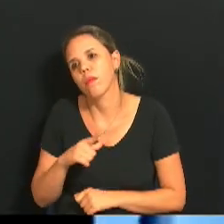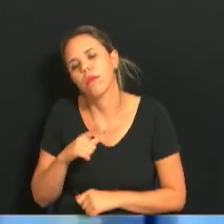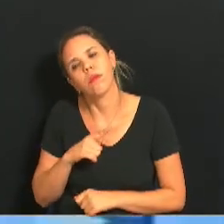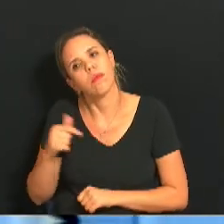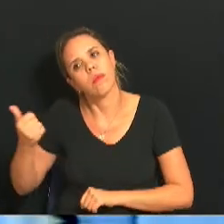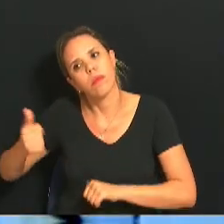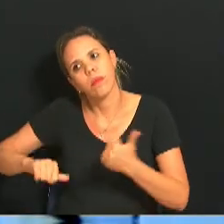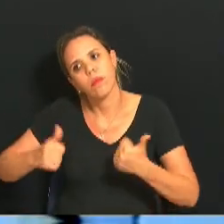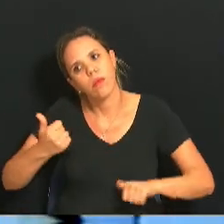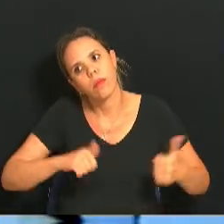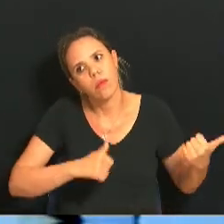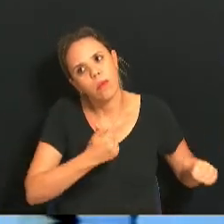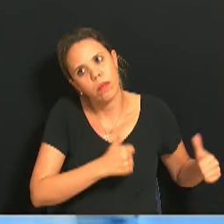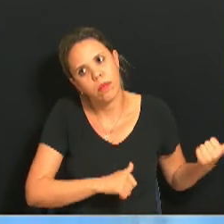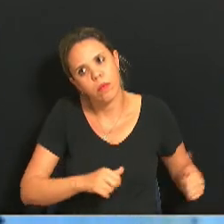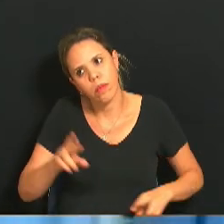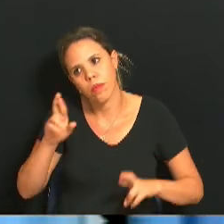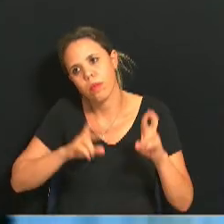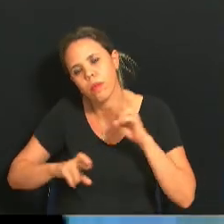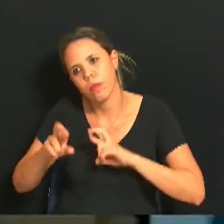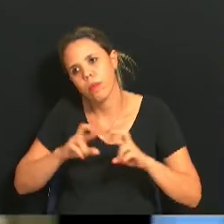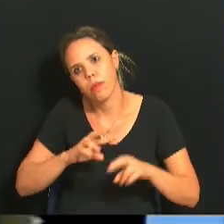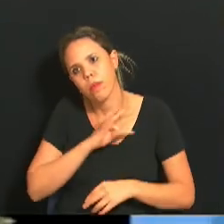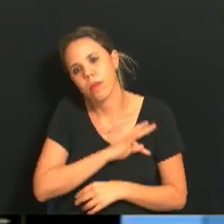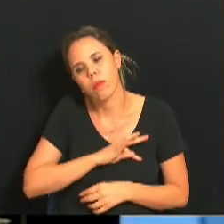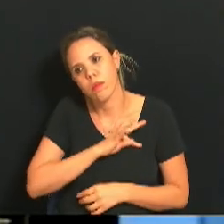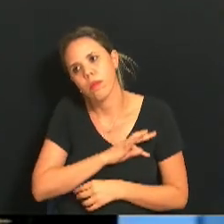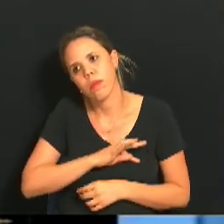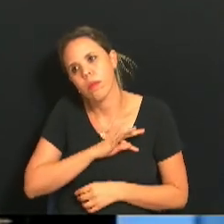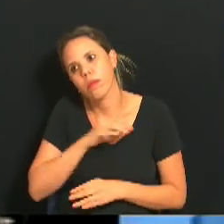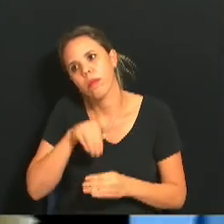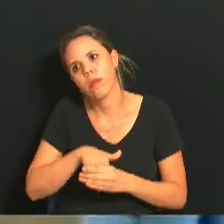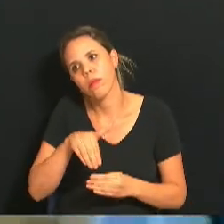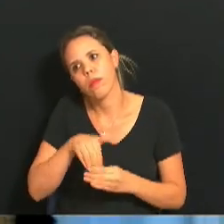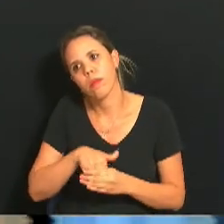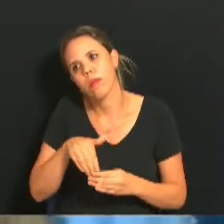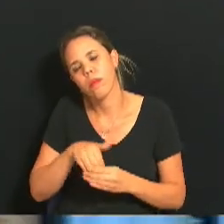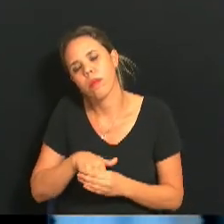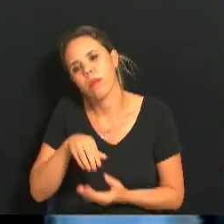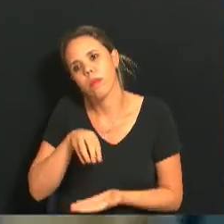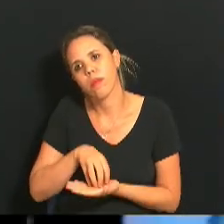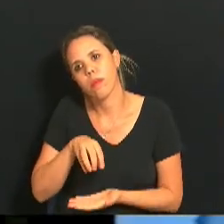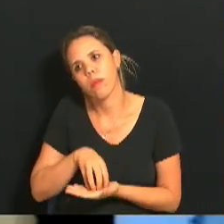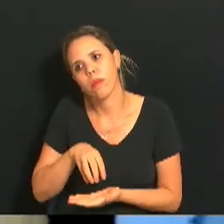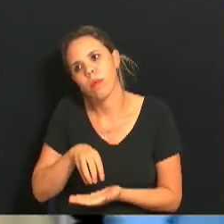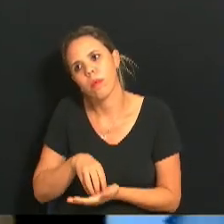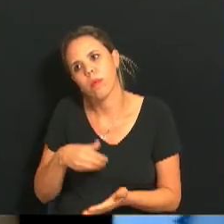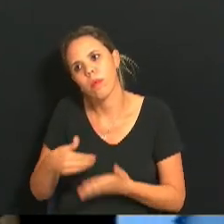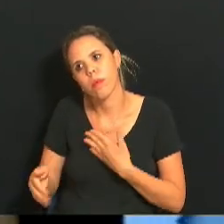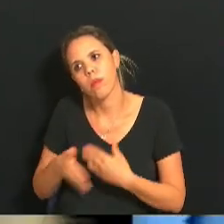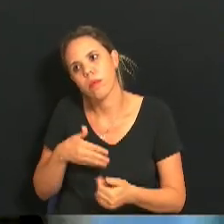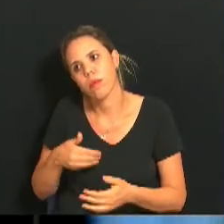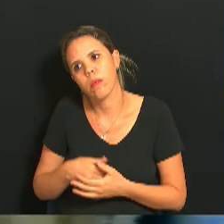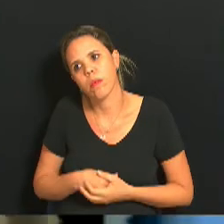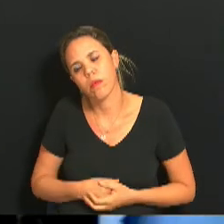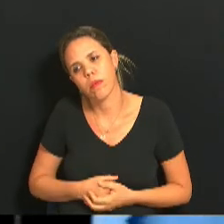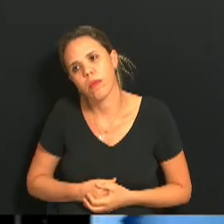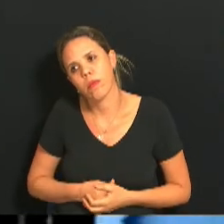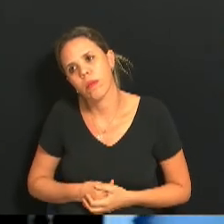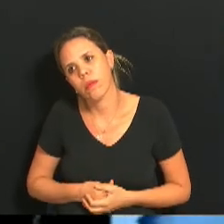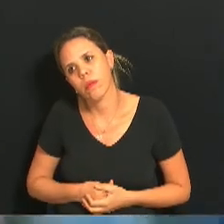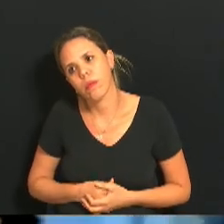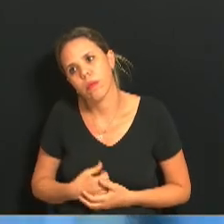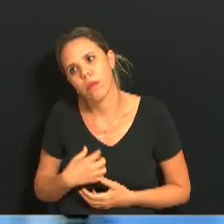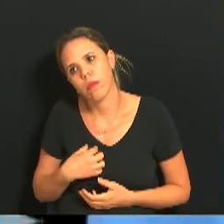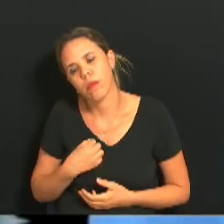passar novamente pela análise da Equipe técnica e pela votação no pão de Pato como qualquer intervenção e